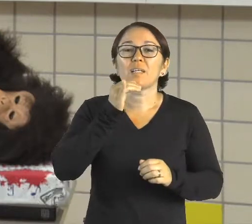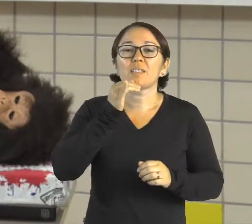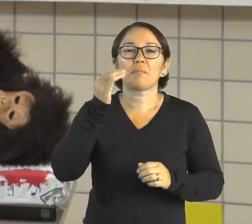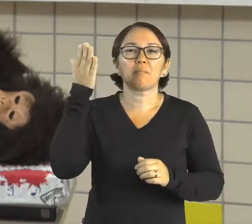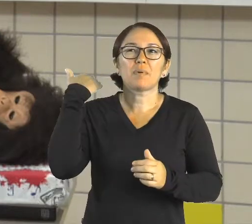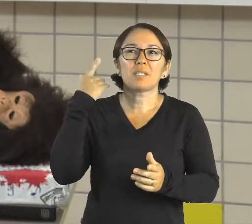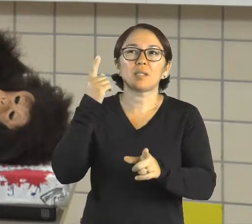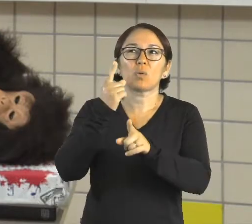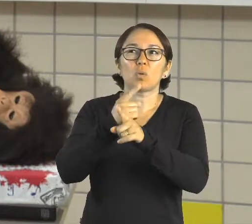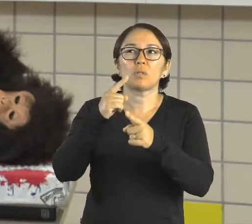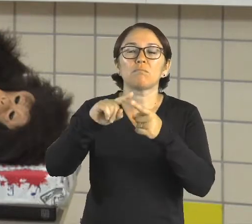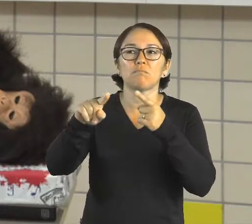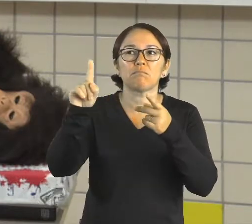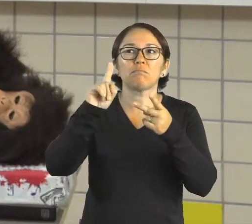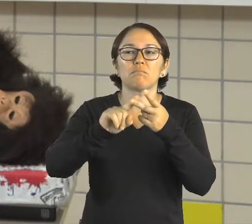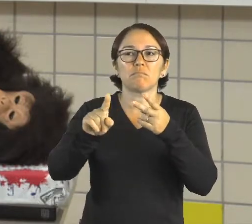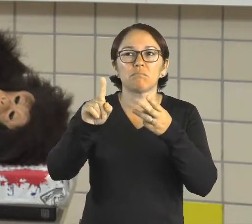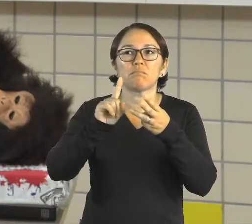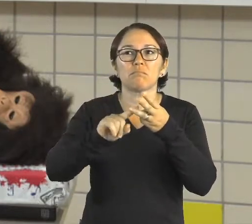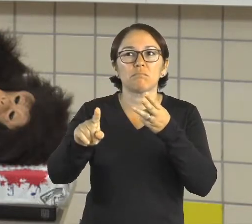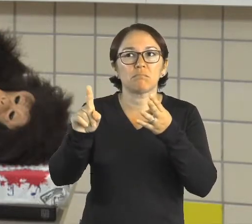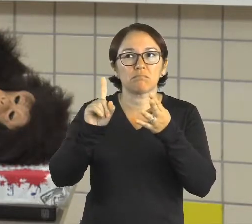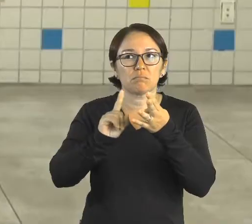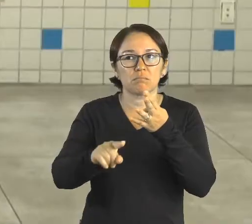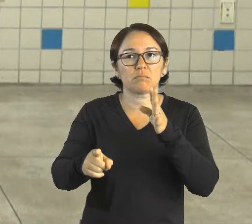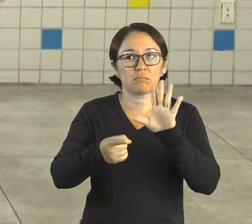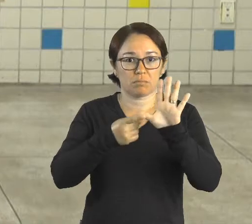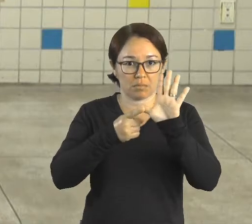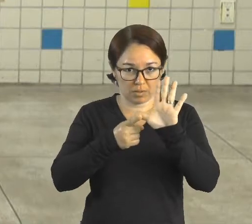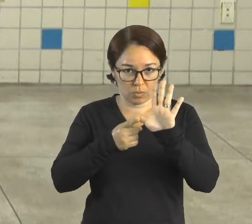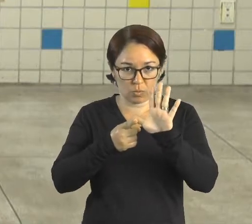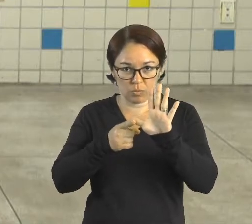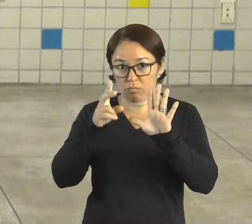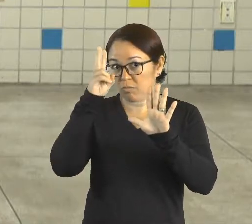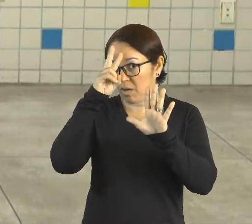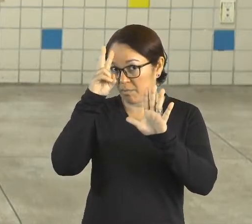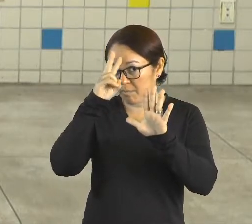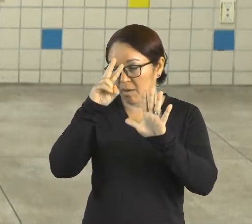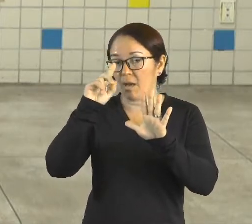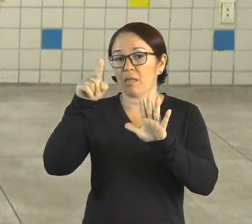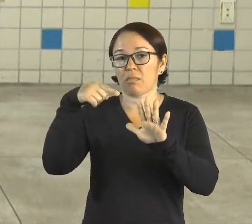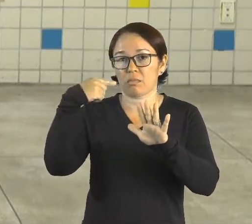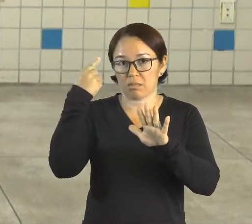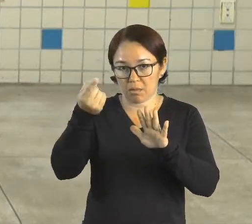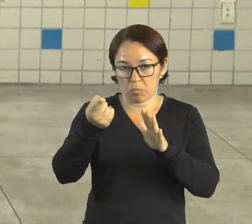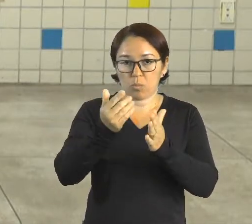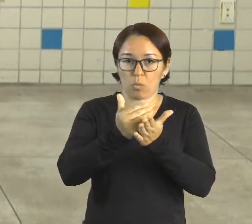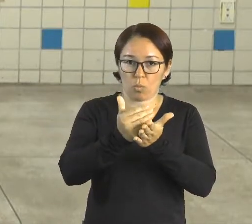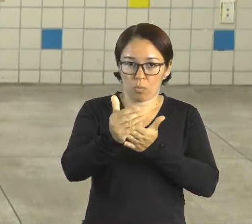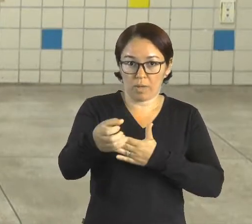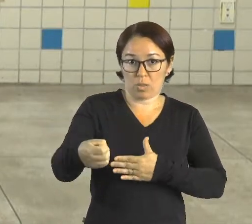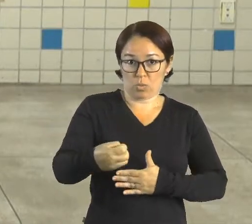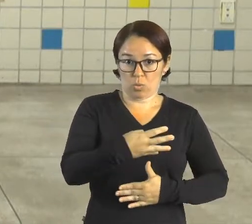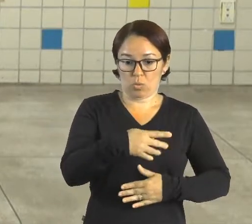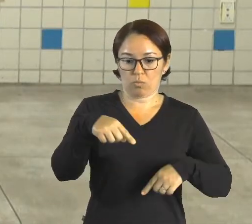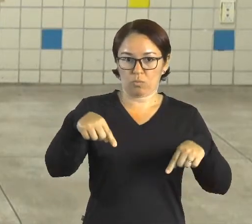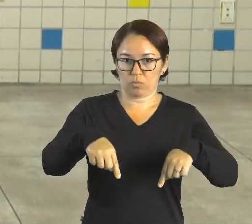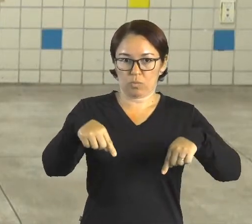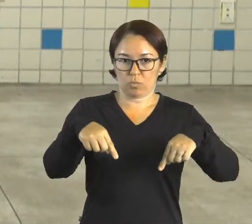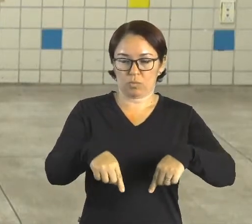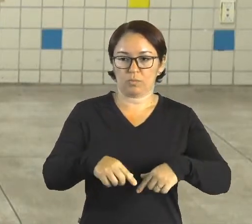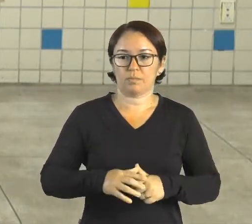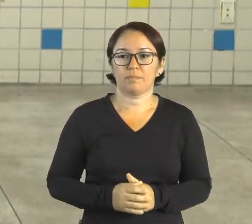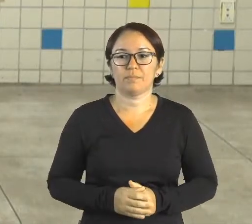nossa aula. Certo, Francisquinha? A Francisquinha hoje, ela vai ficar aqui, gente, ó, não deite na caixa de livro de